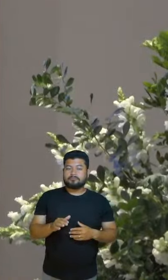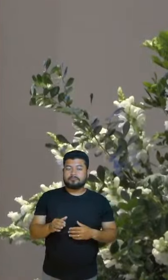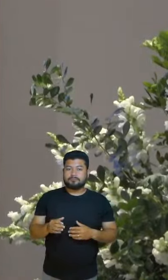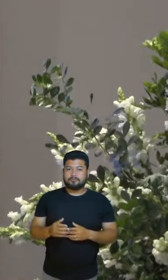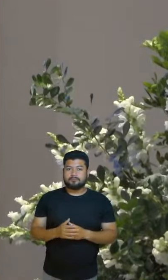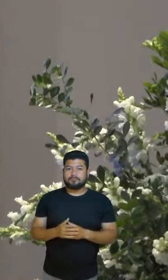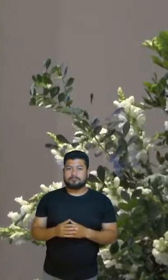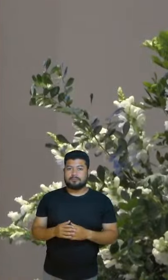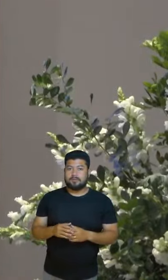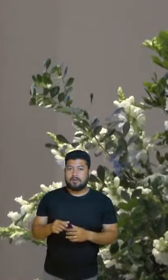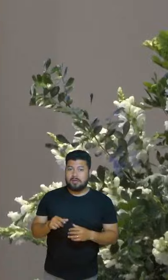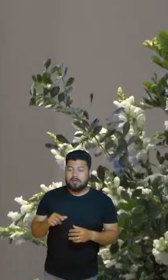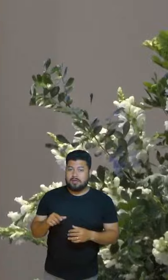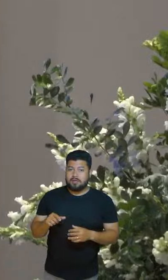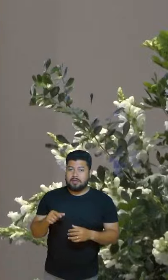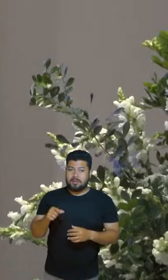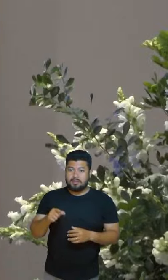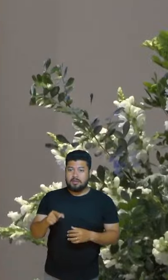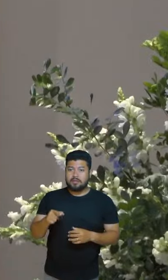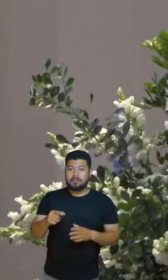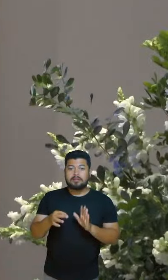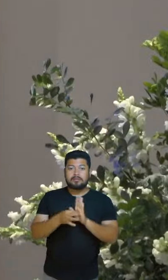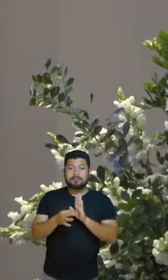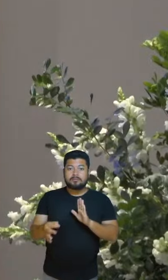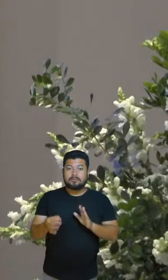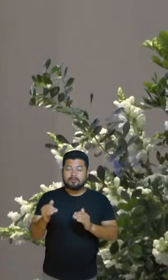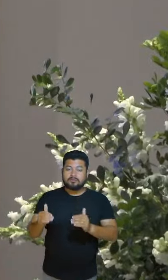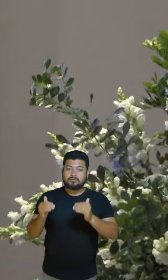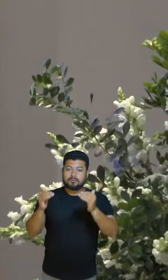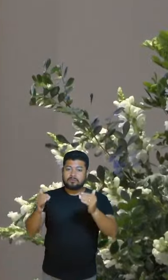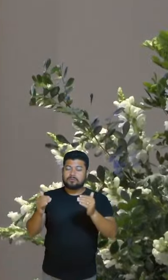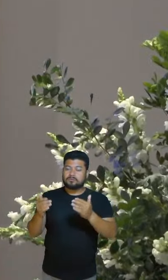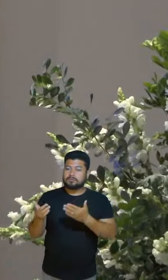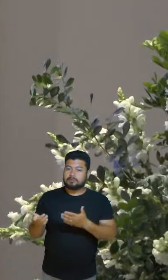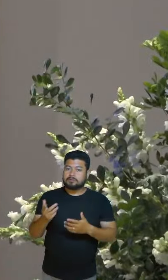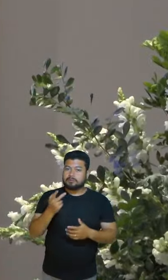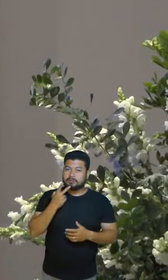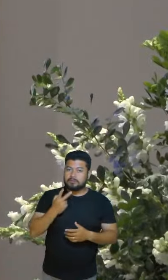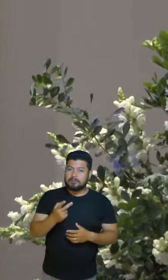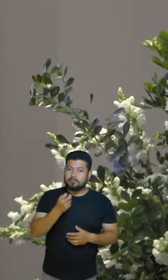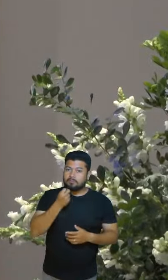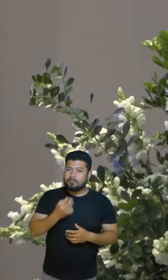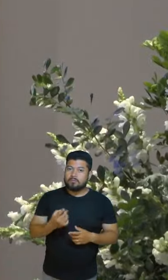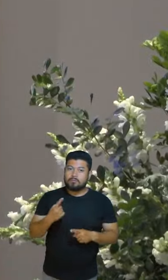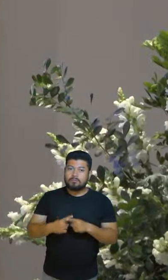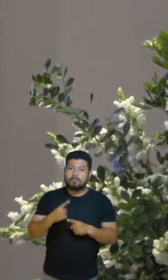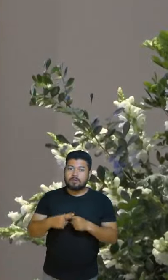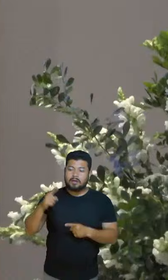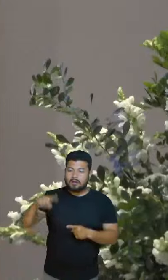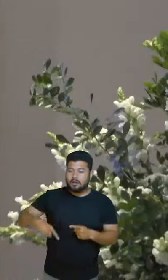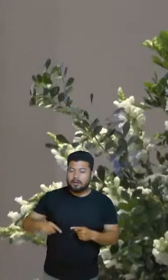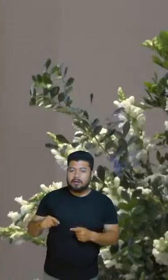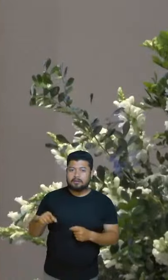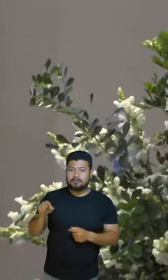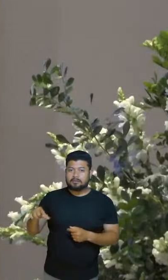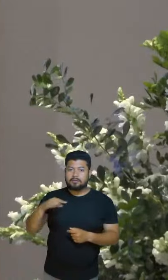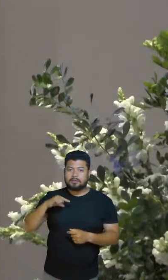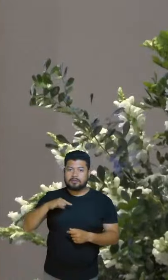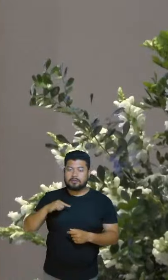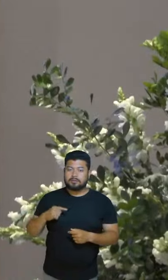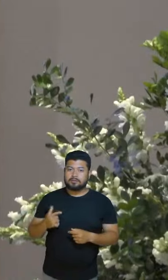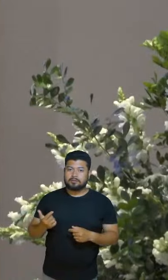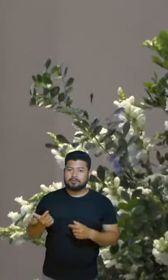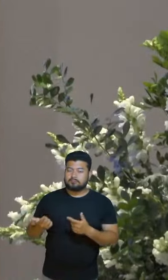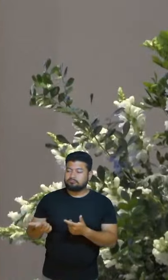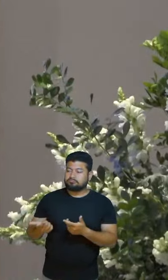esse argumento de autoridade dizer a prova é boa porque ela é feita por alguém que tem uma titulação ou ela é de uma